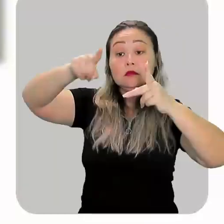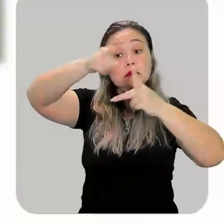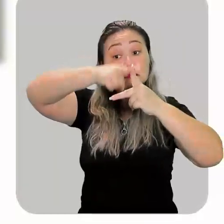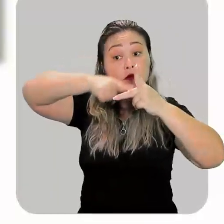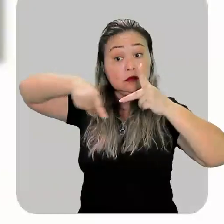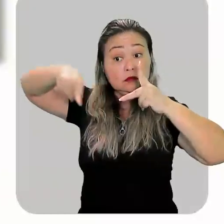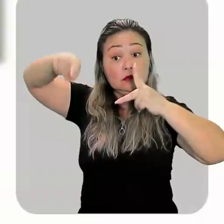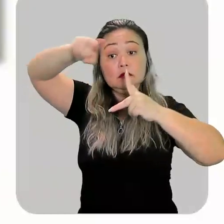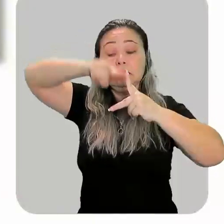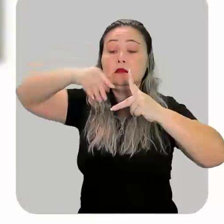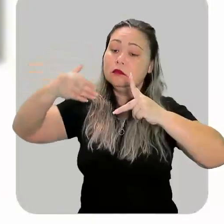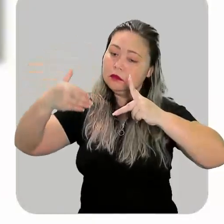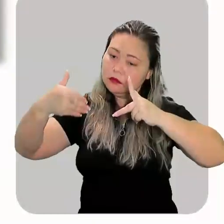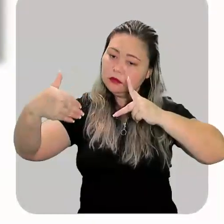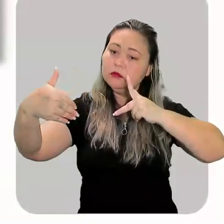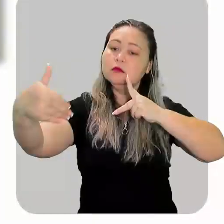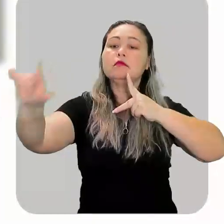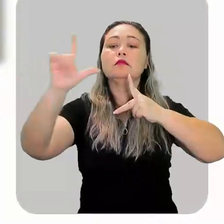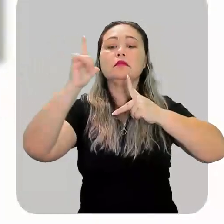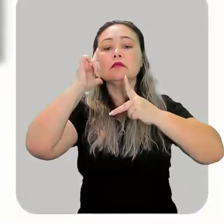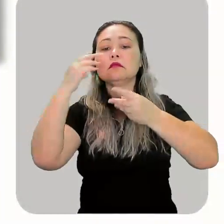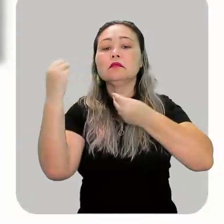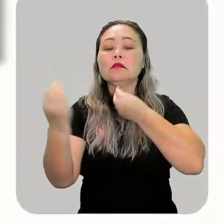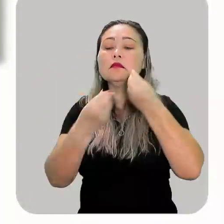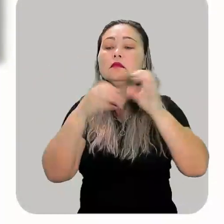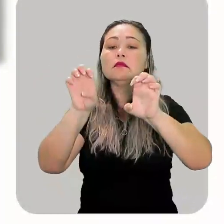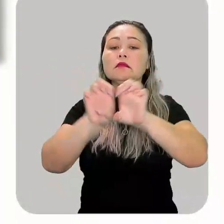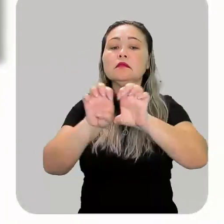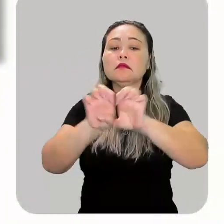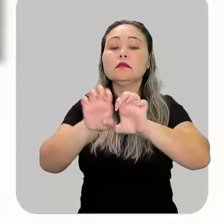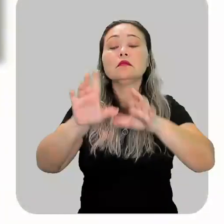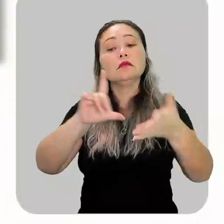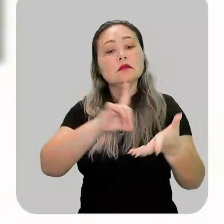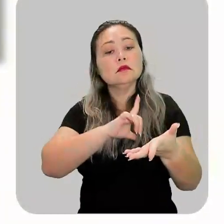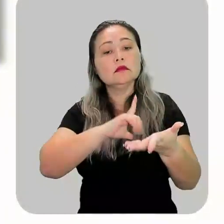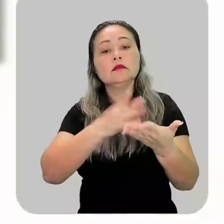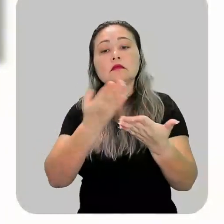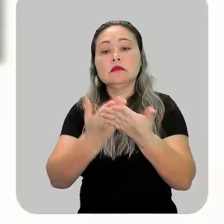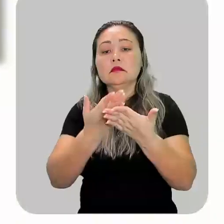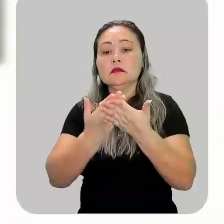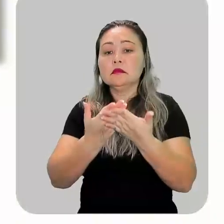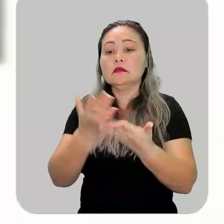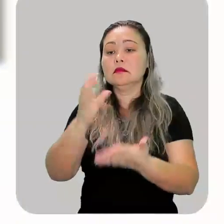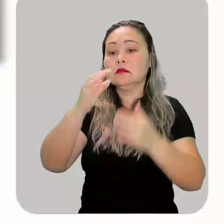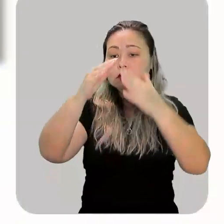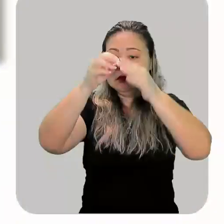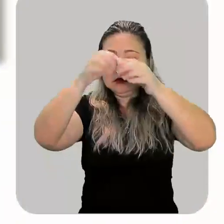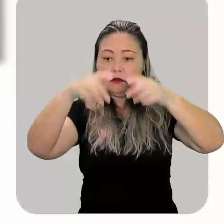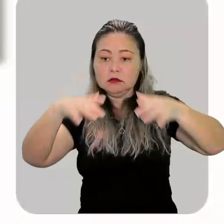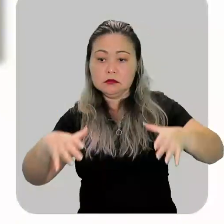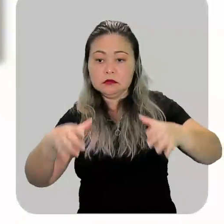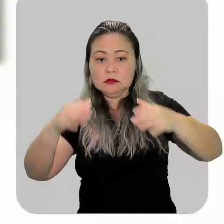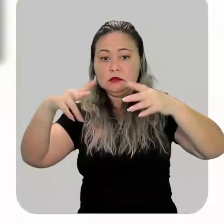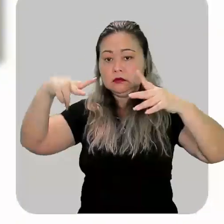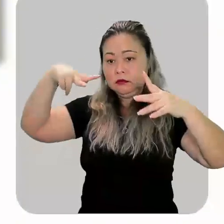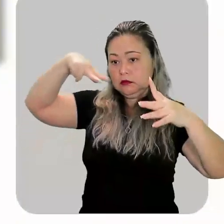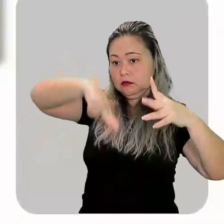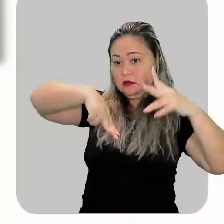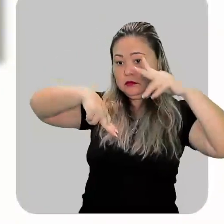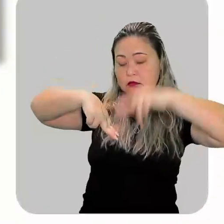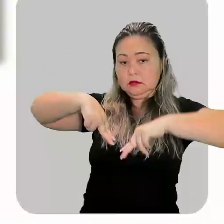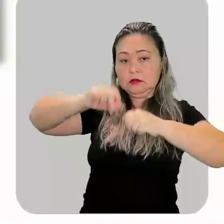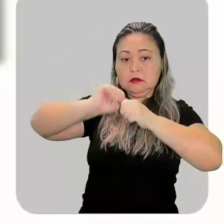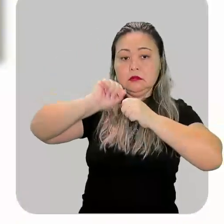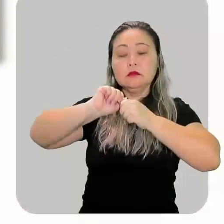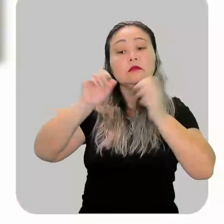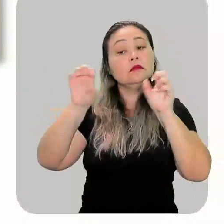analítica, onde a gente fez uma introdução e também vimos as formas de equação dela. Também estudamos nas cônicas a elipse e a gente também